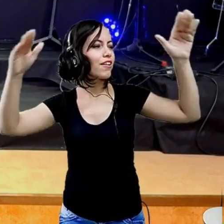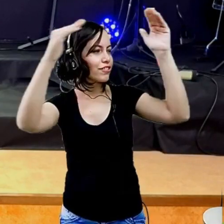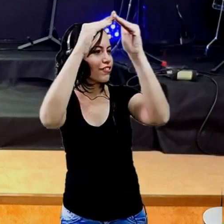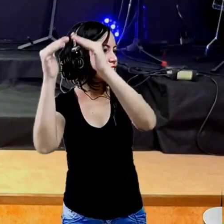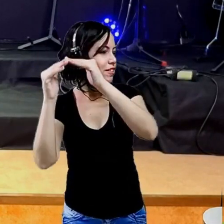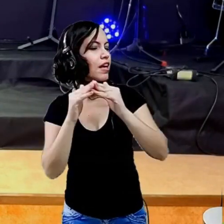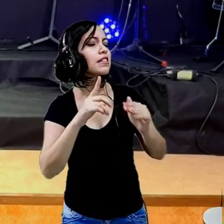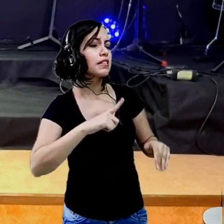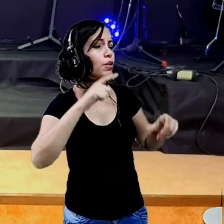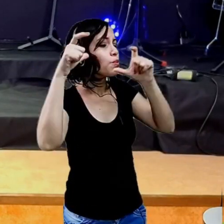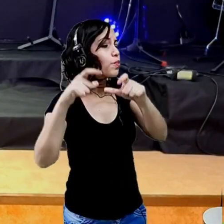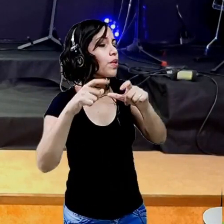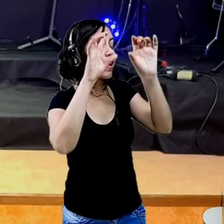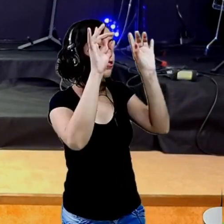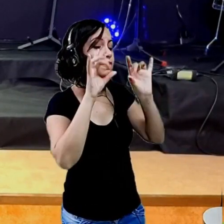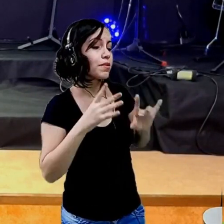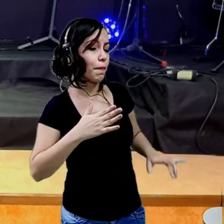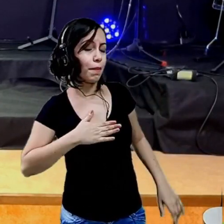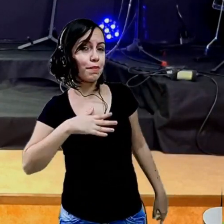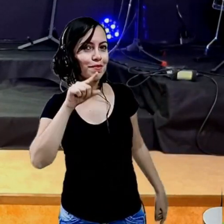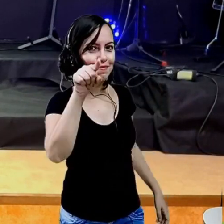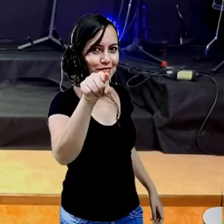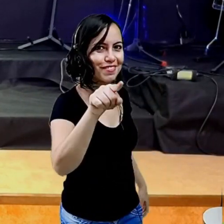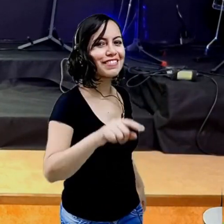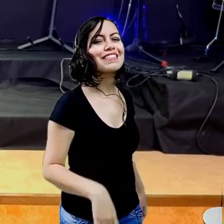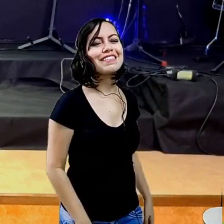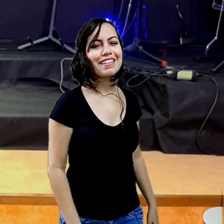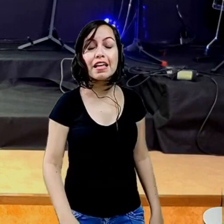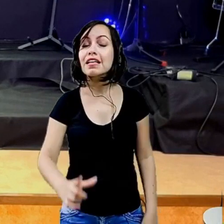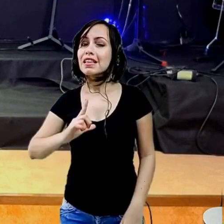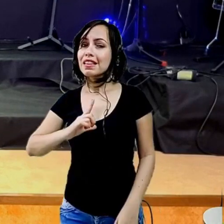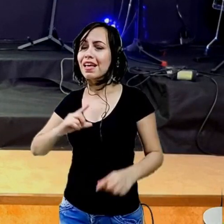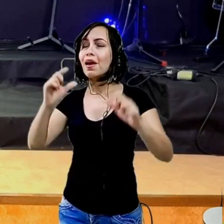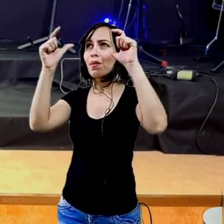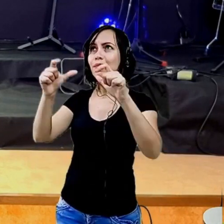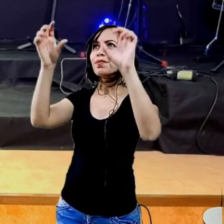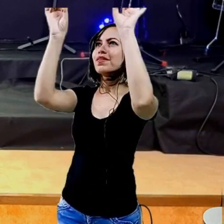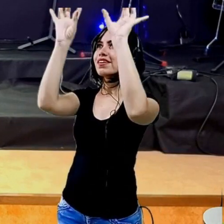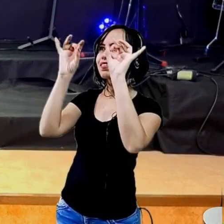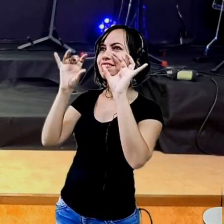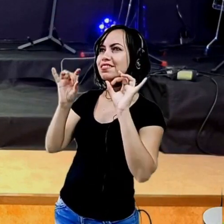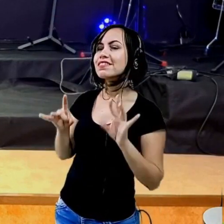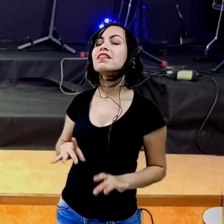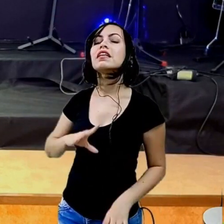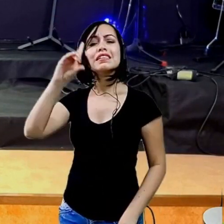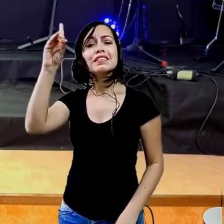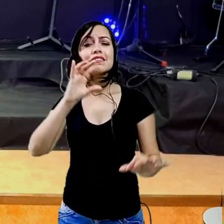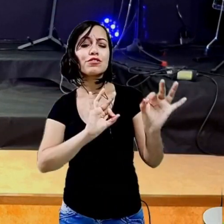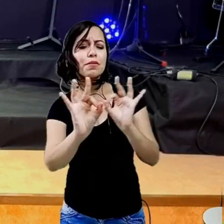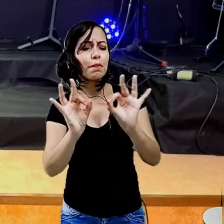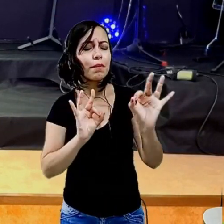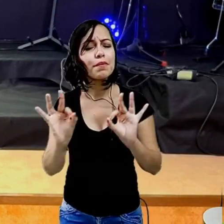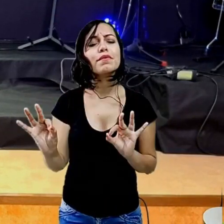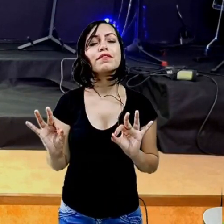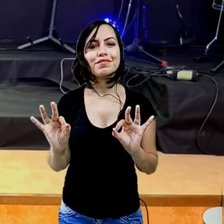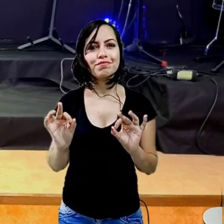especial, queridos, para mim e para você. Tem um lugar muito especial preparado por Deus, por Jesus